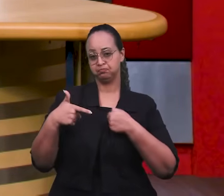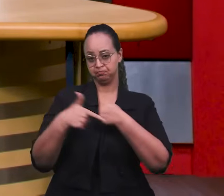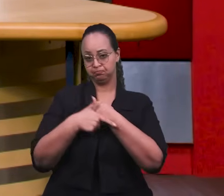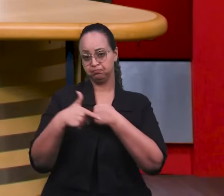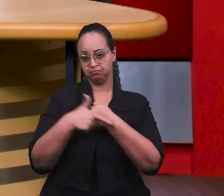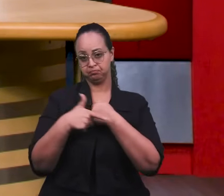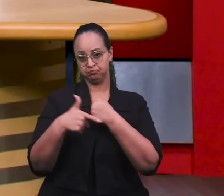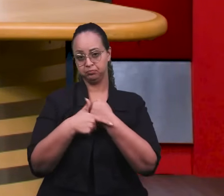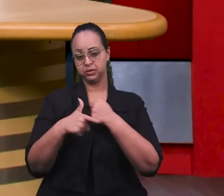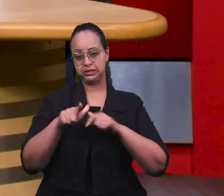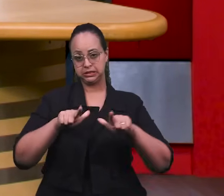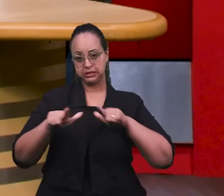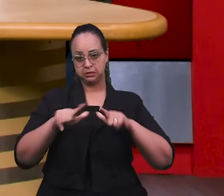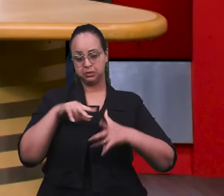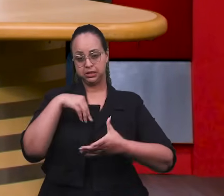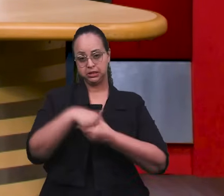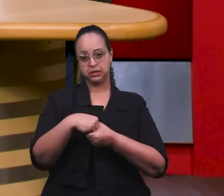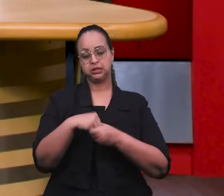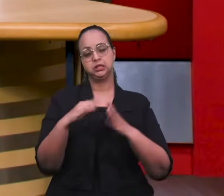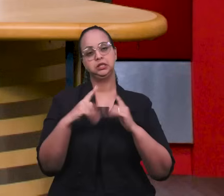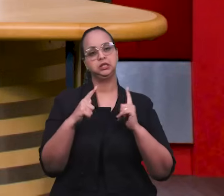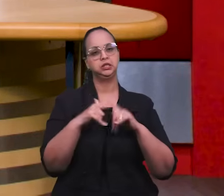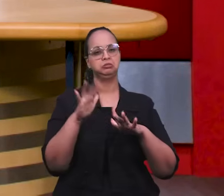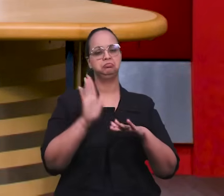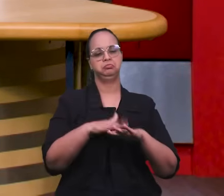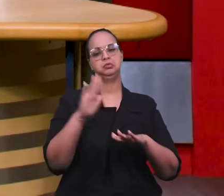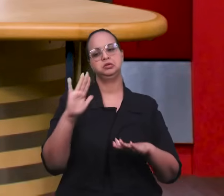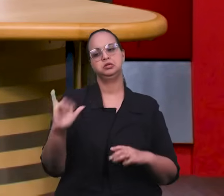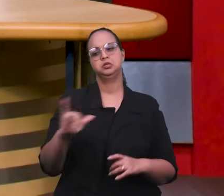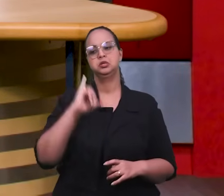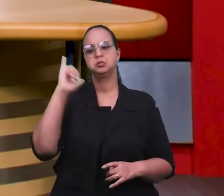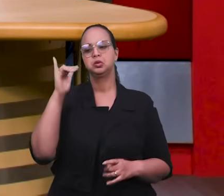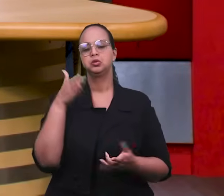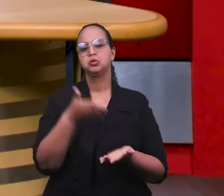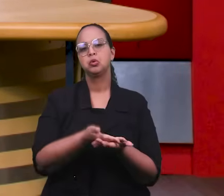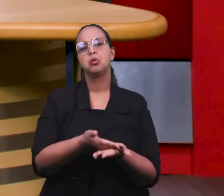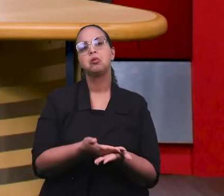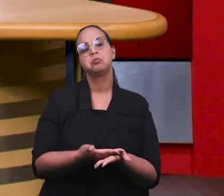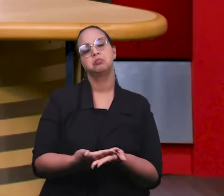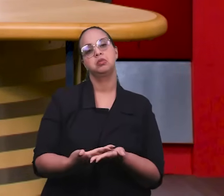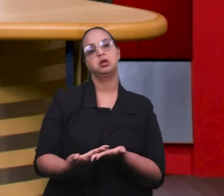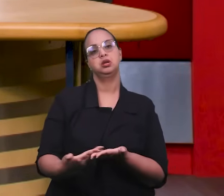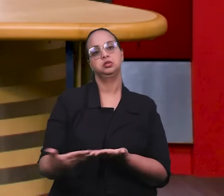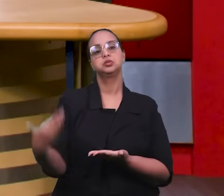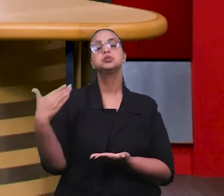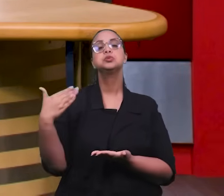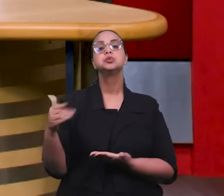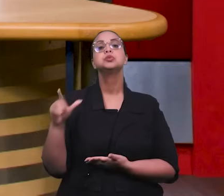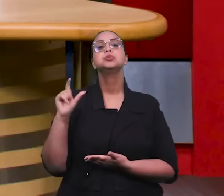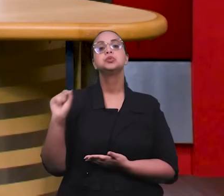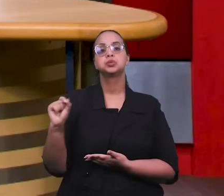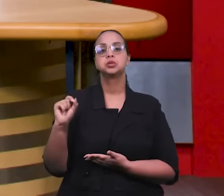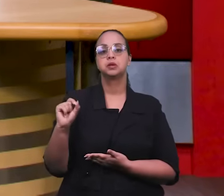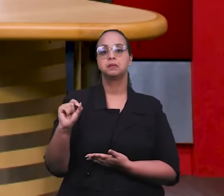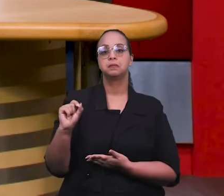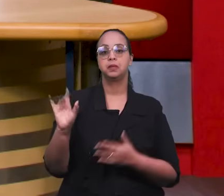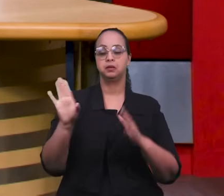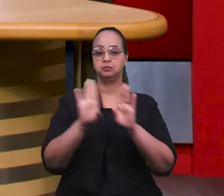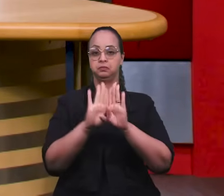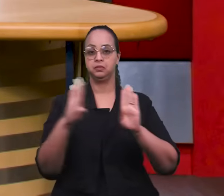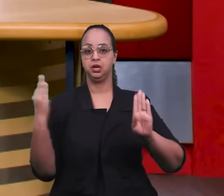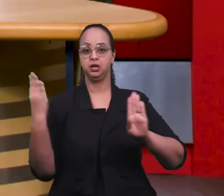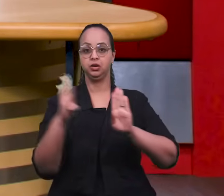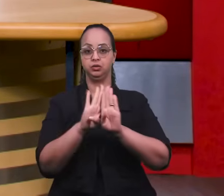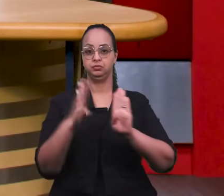dos trabalhos, que um dos trabalhos primordiais ali, logo na entrada, né, está o portão da